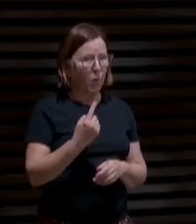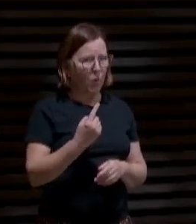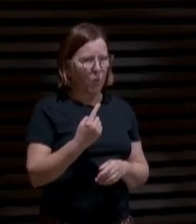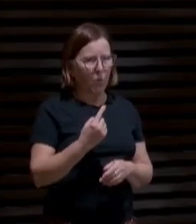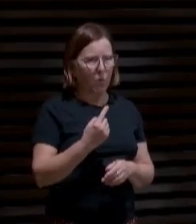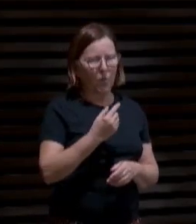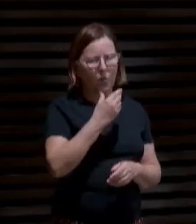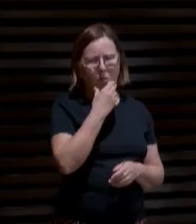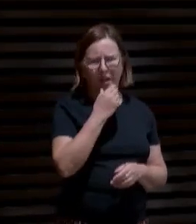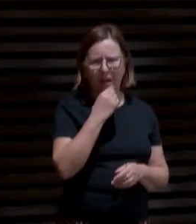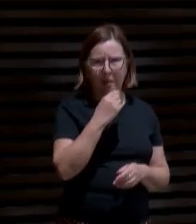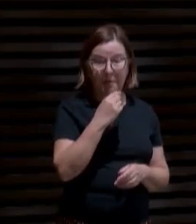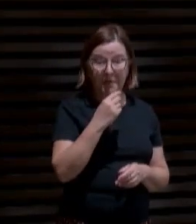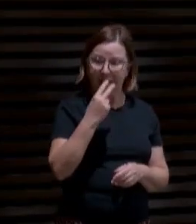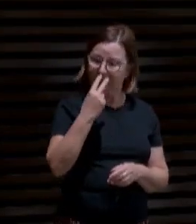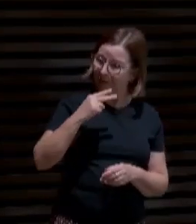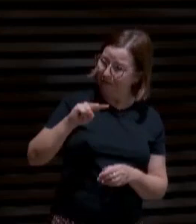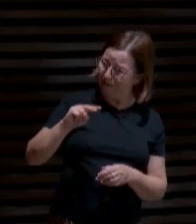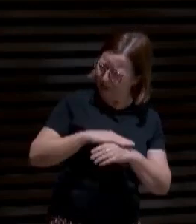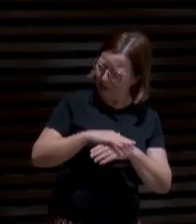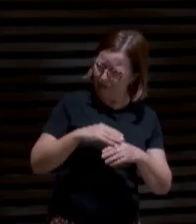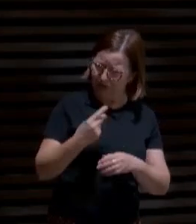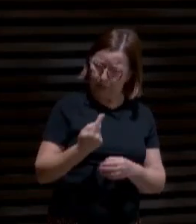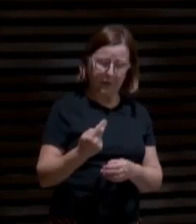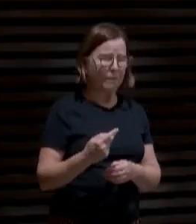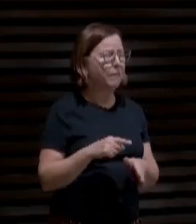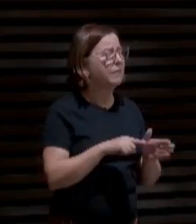dos dois, perguntou: Senhor,